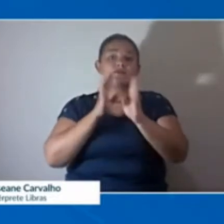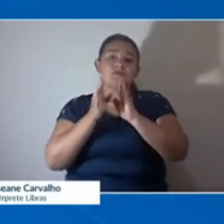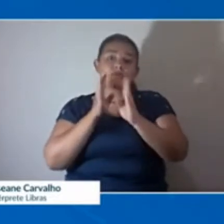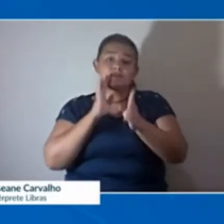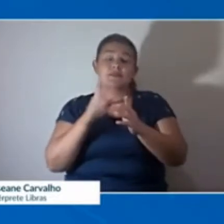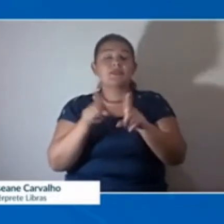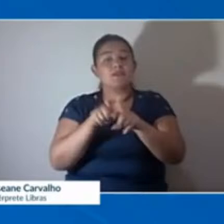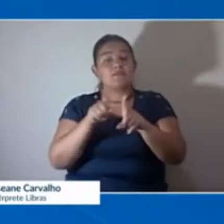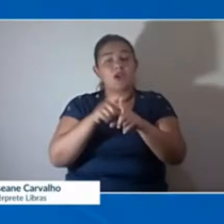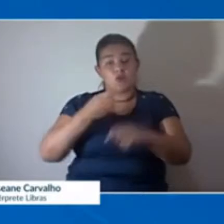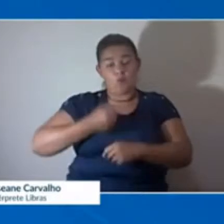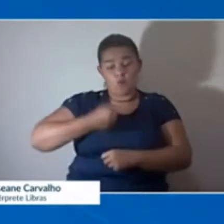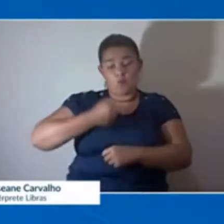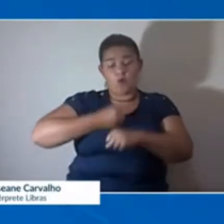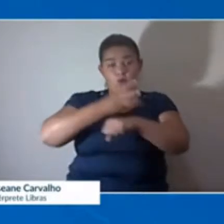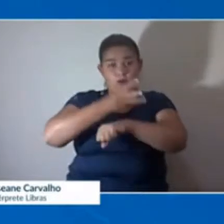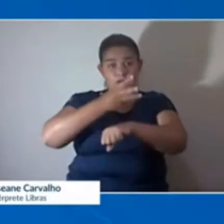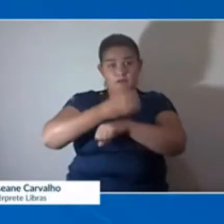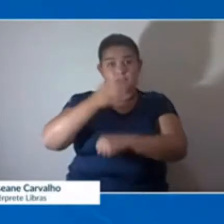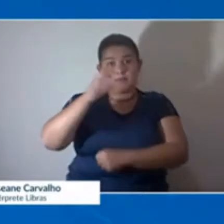WhatsApp,